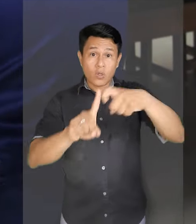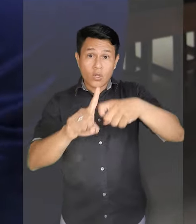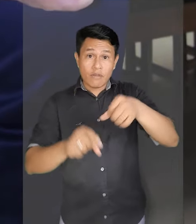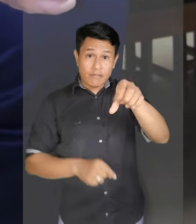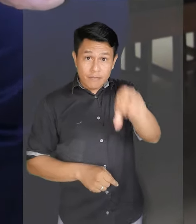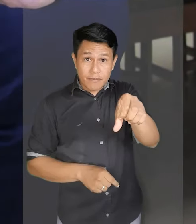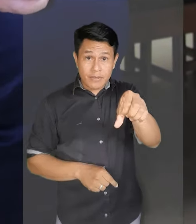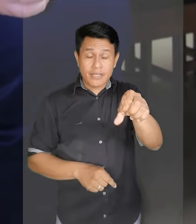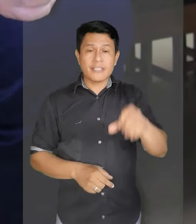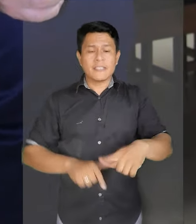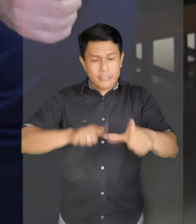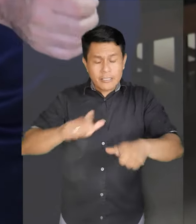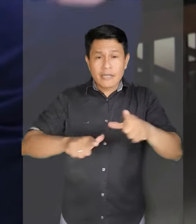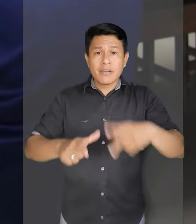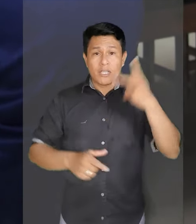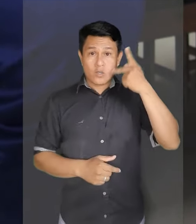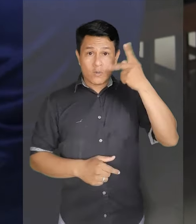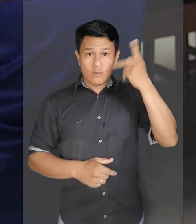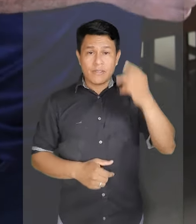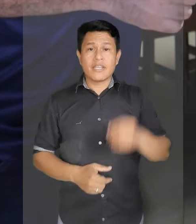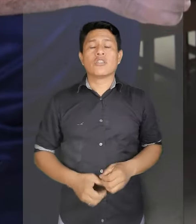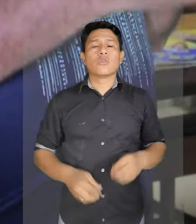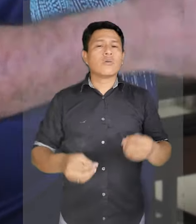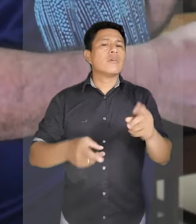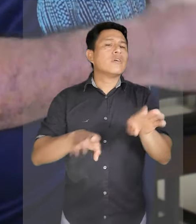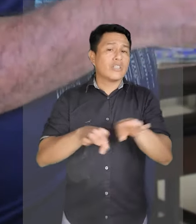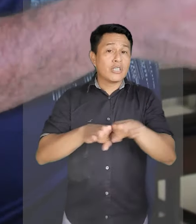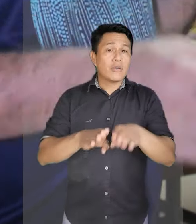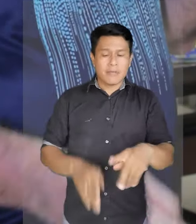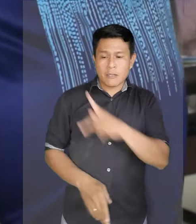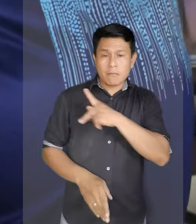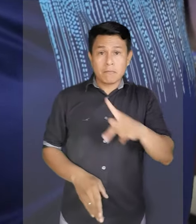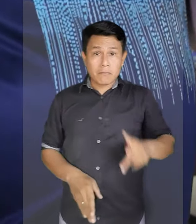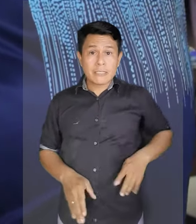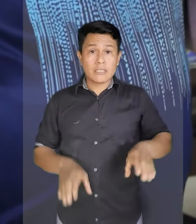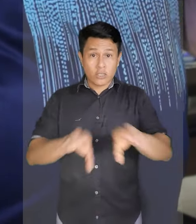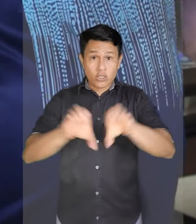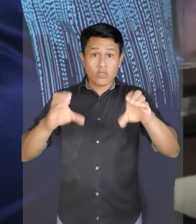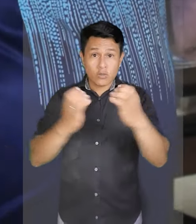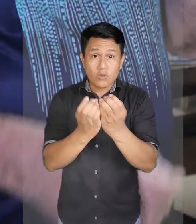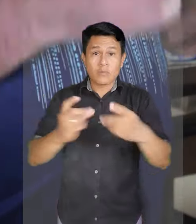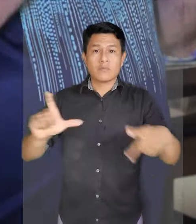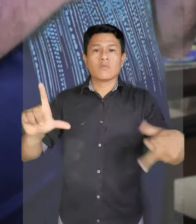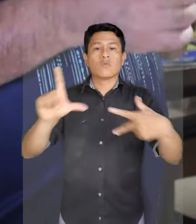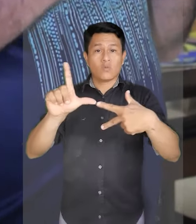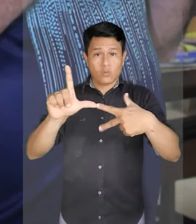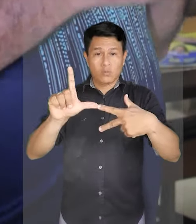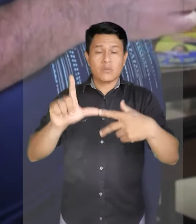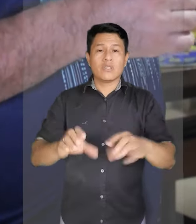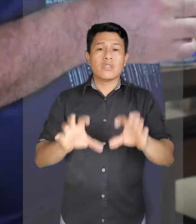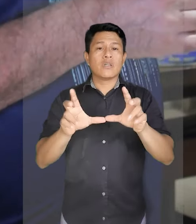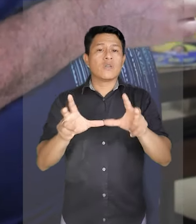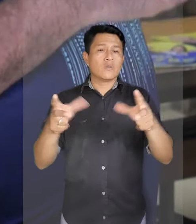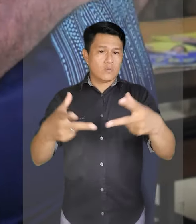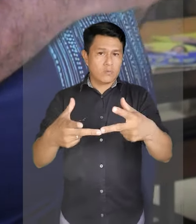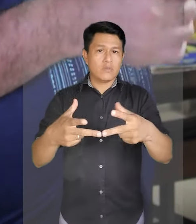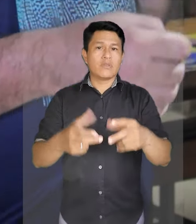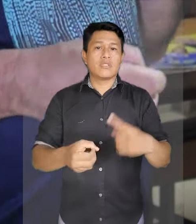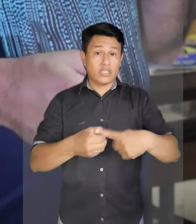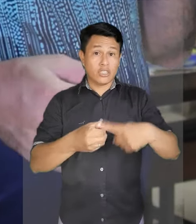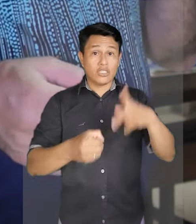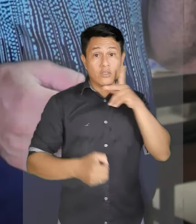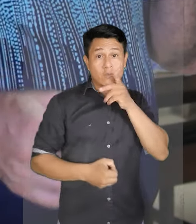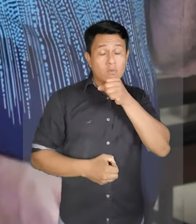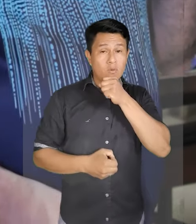projetos mais importantes dessa cidade como vereador e como presidente da Comissão de Constituição, Justiça e Redação